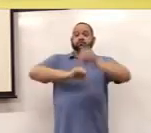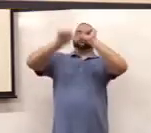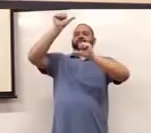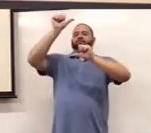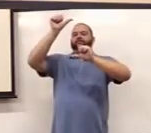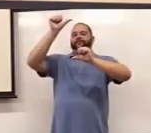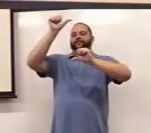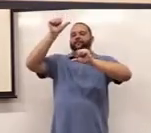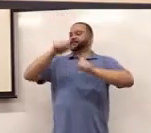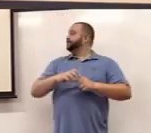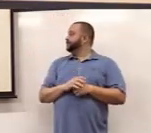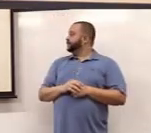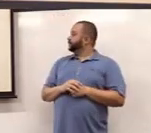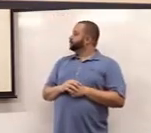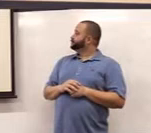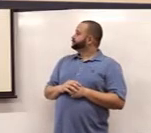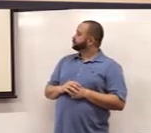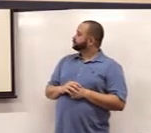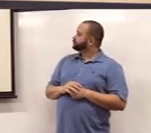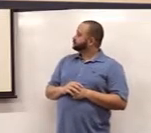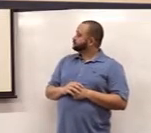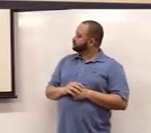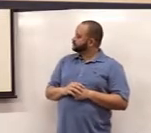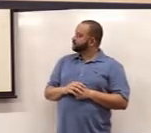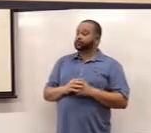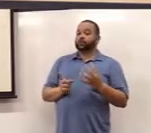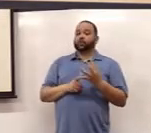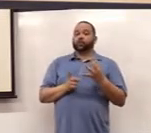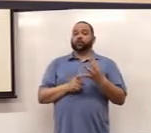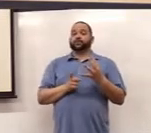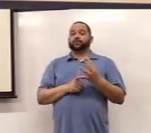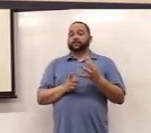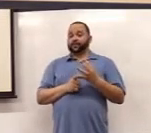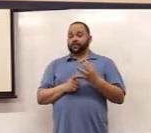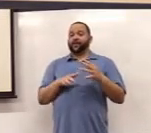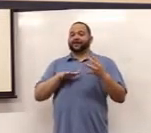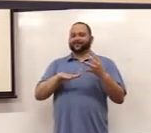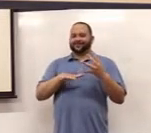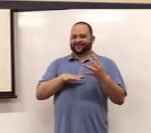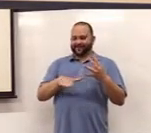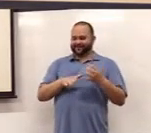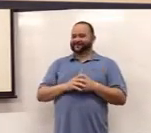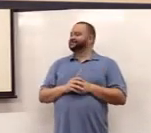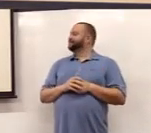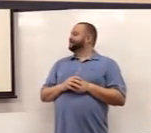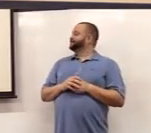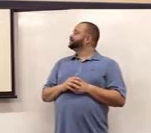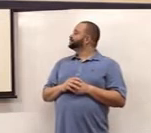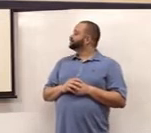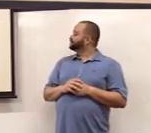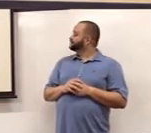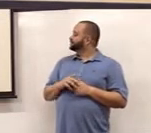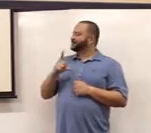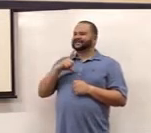tudo. E aí então, chegamos no quarto movimento, que a